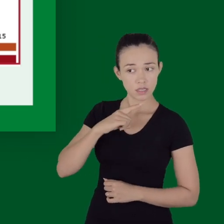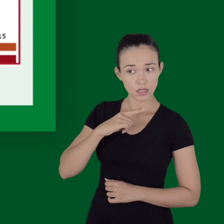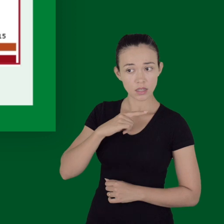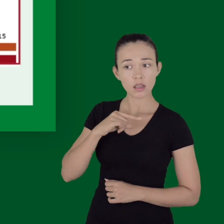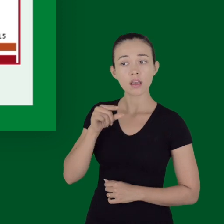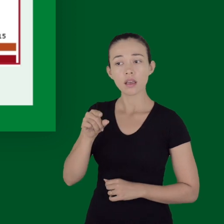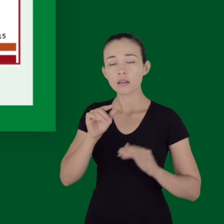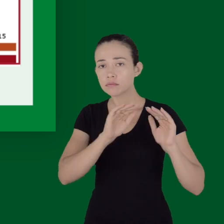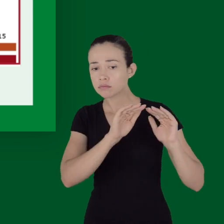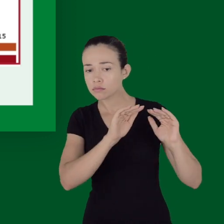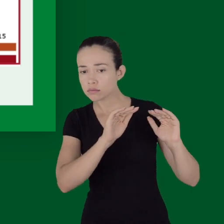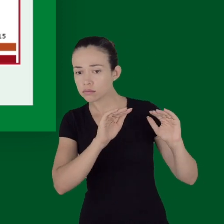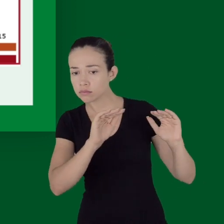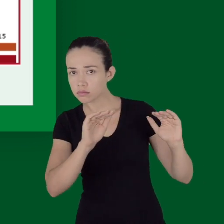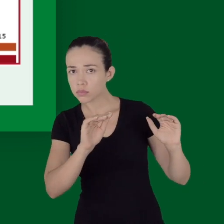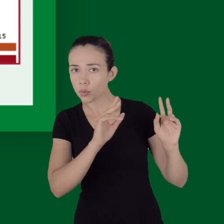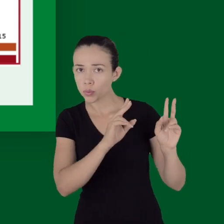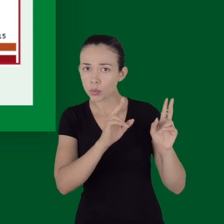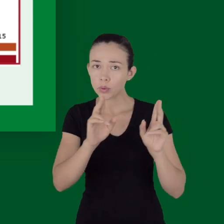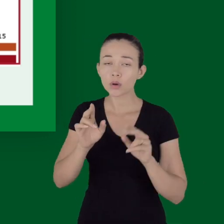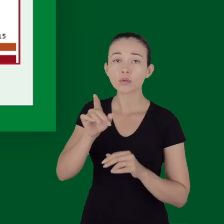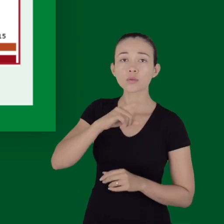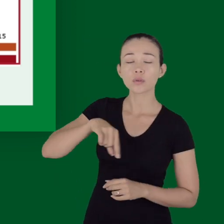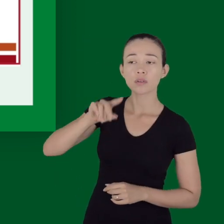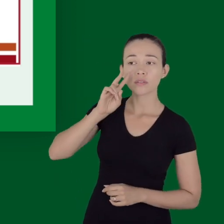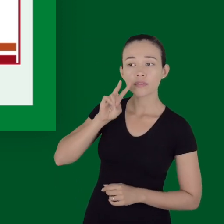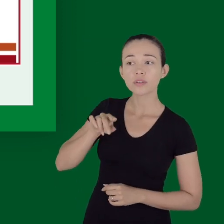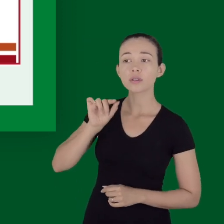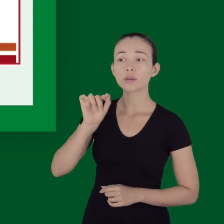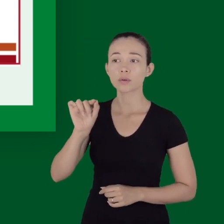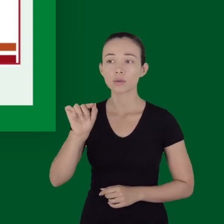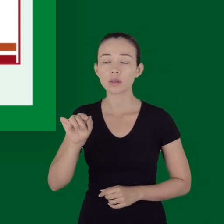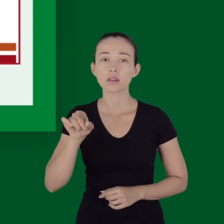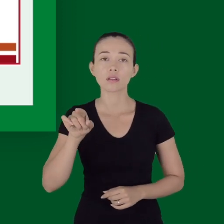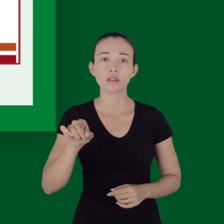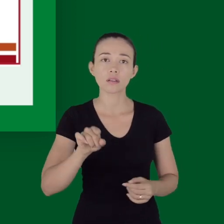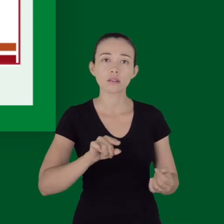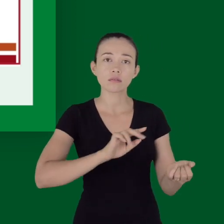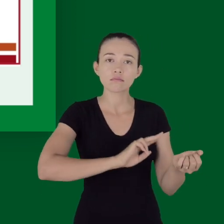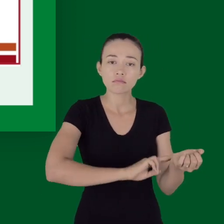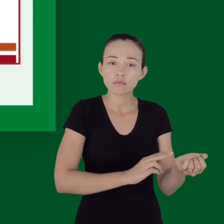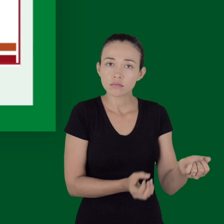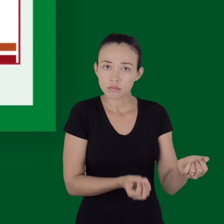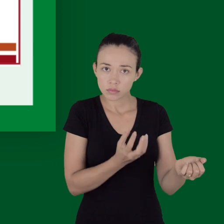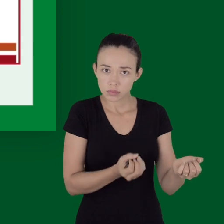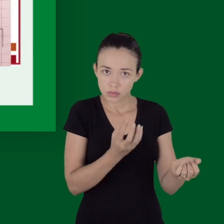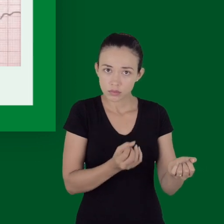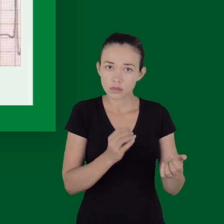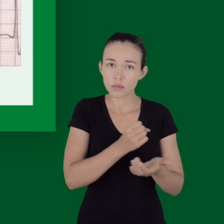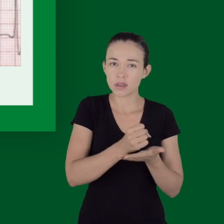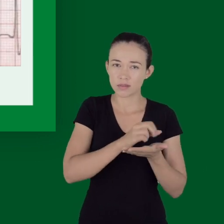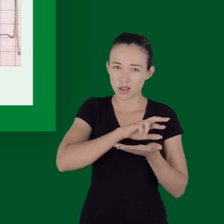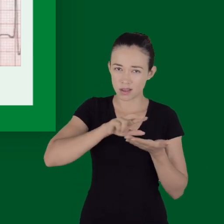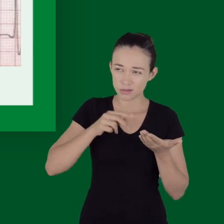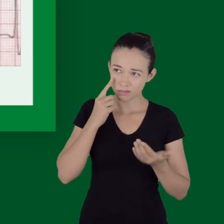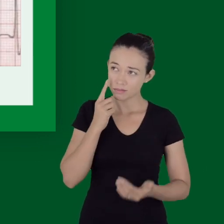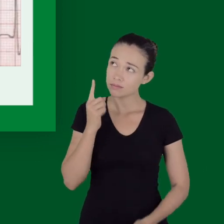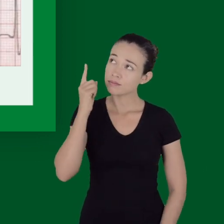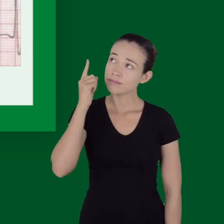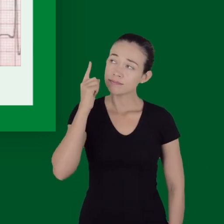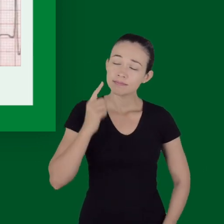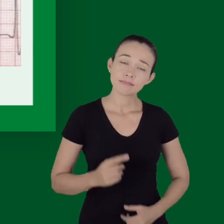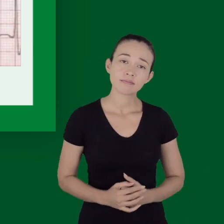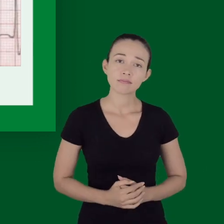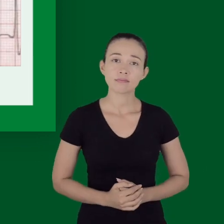beta-bloqueador, quanto digitálico, quanto o sedilonide também. Aqui um eletro de um flutter atrial, que a